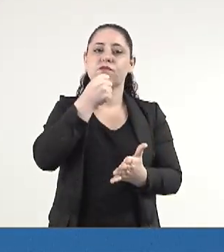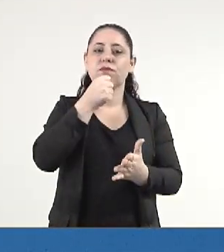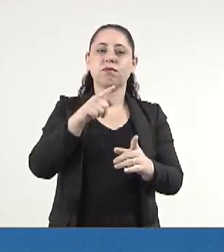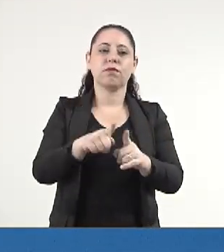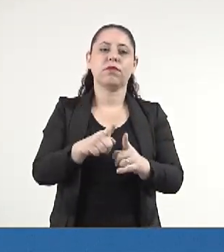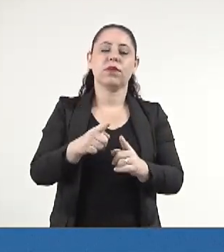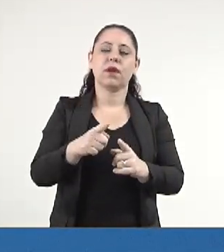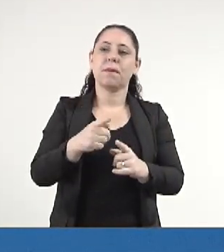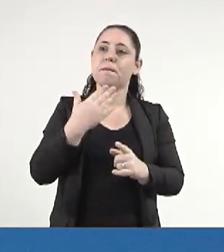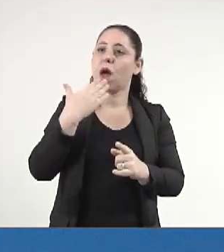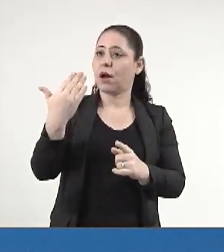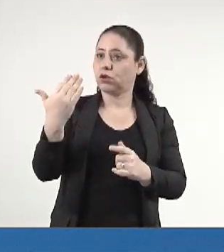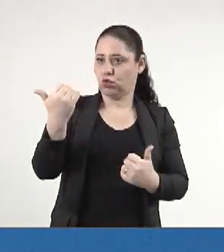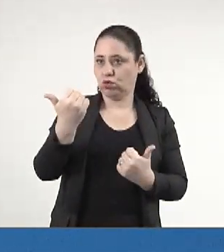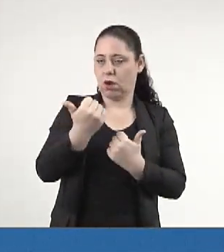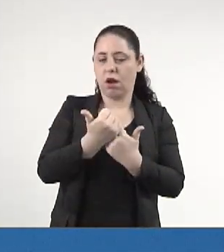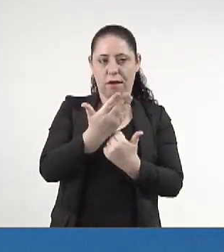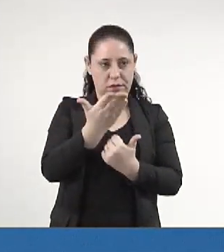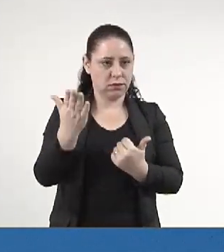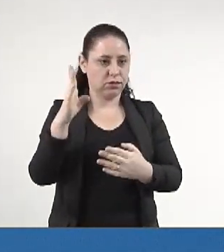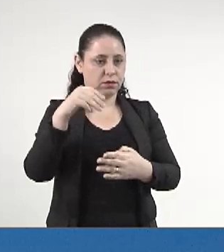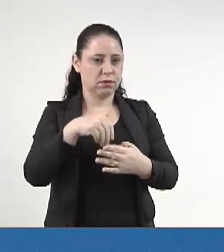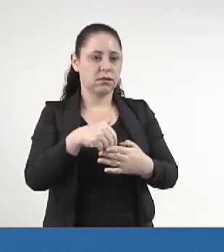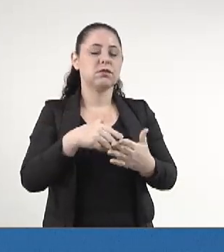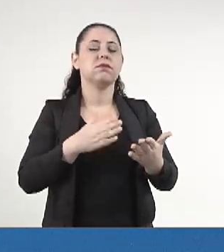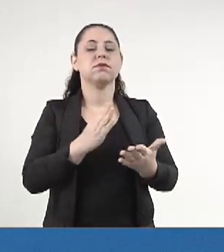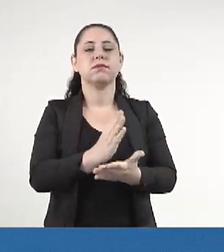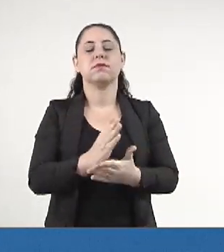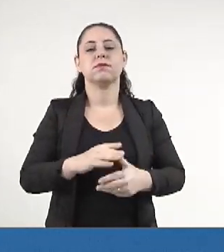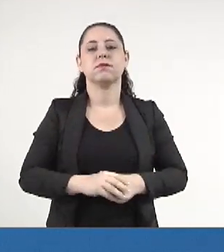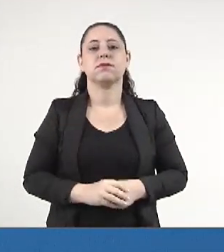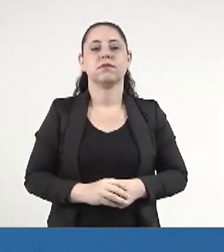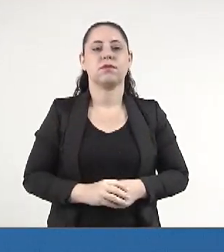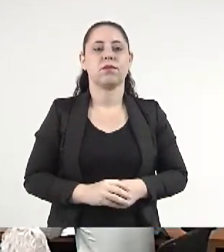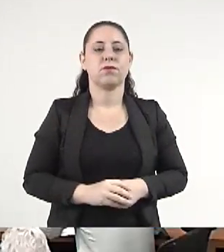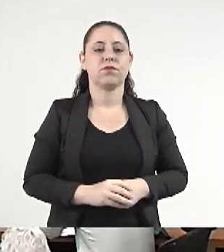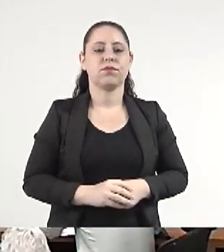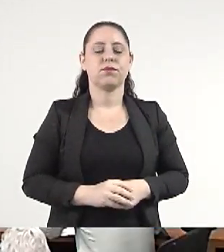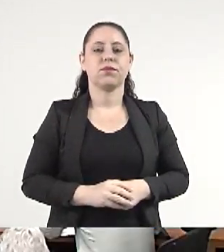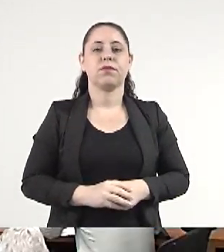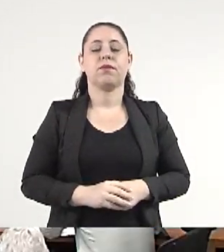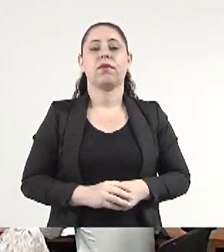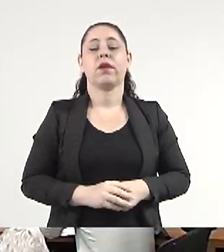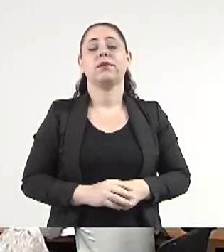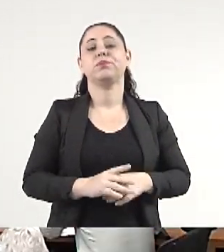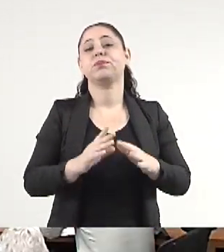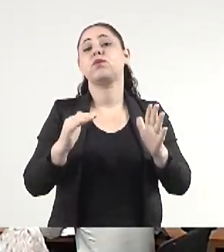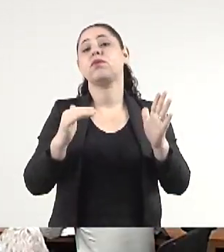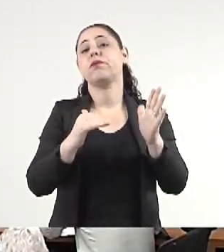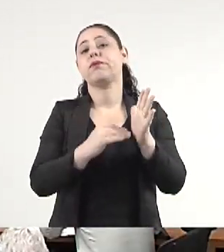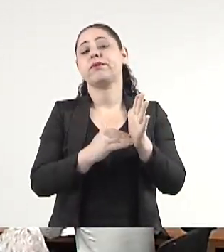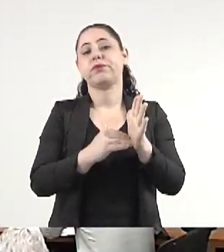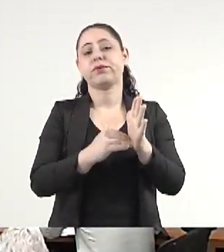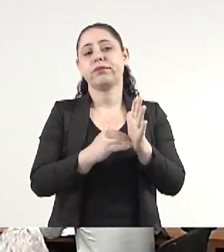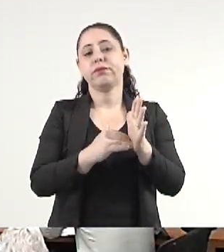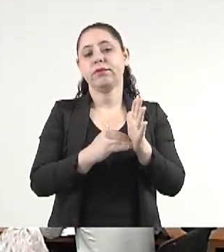apoio dos pares e sua aprovação. Por fim, senhor presidente,